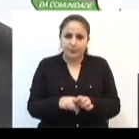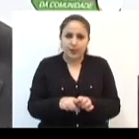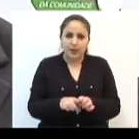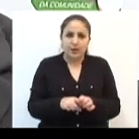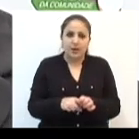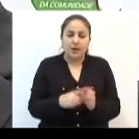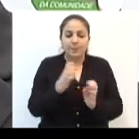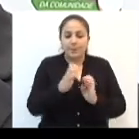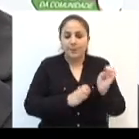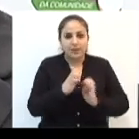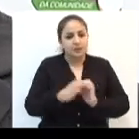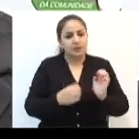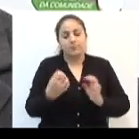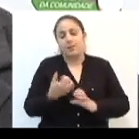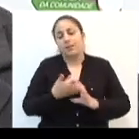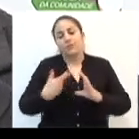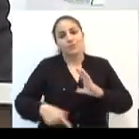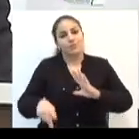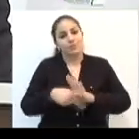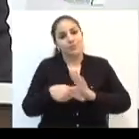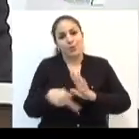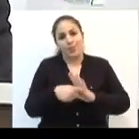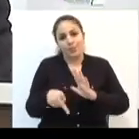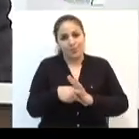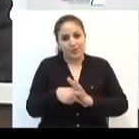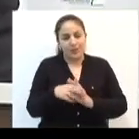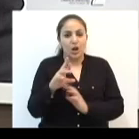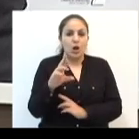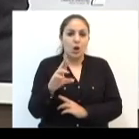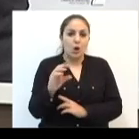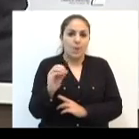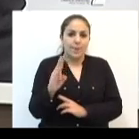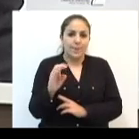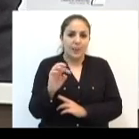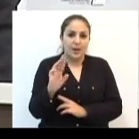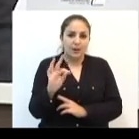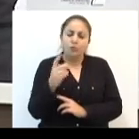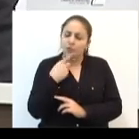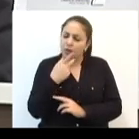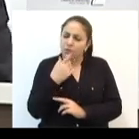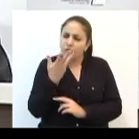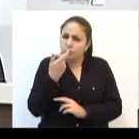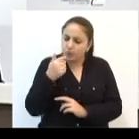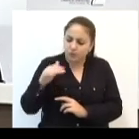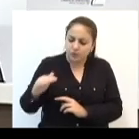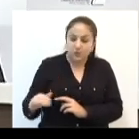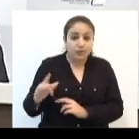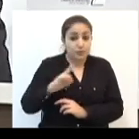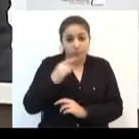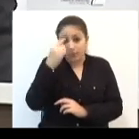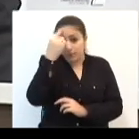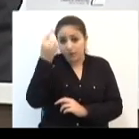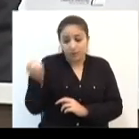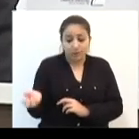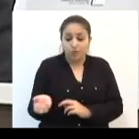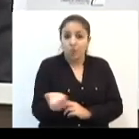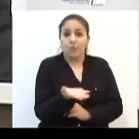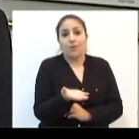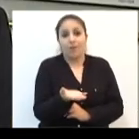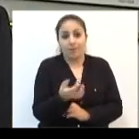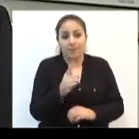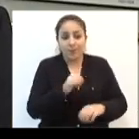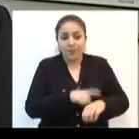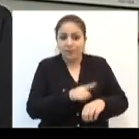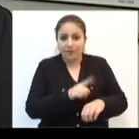característica marcante de Roberto Campos. Ele contou que quando era pequeno teve uma ideia inovadora para a época.